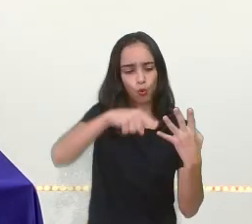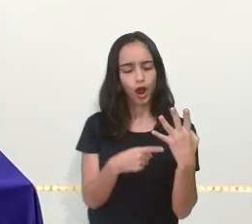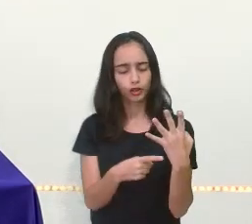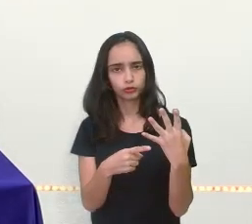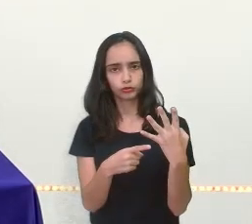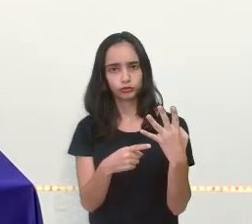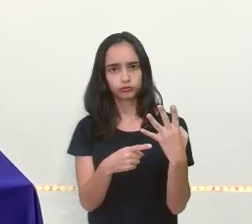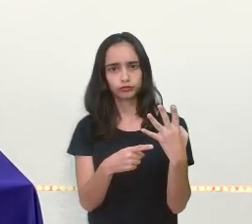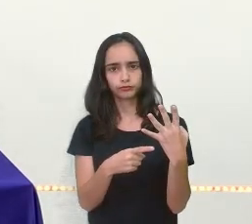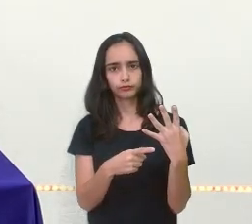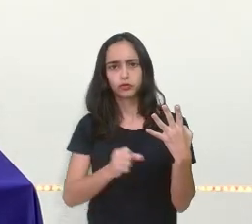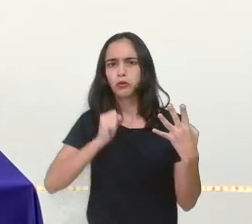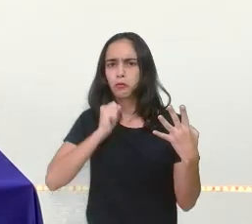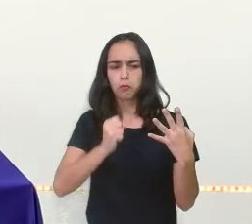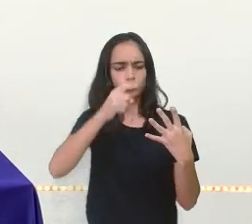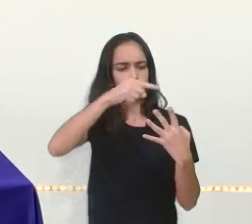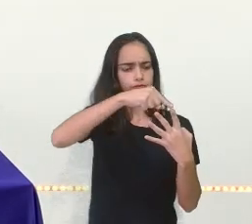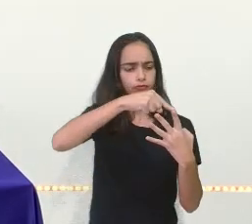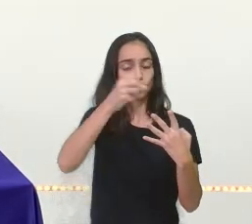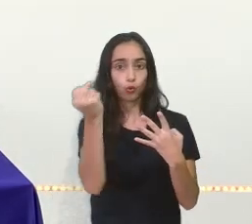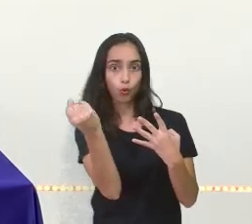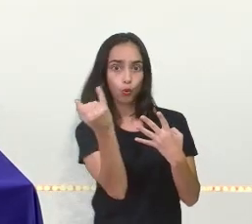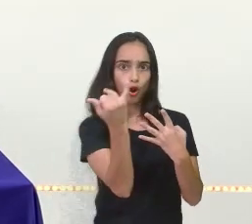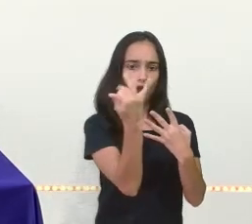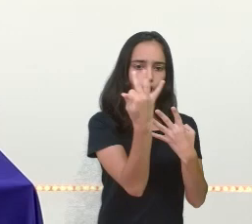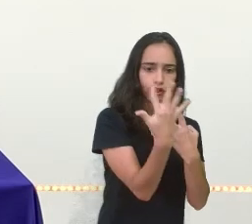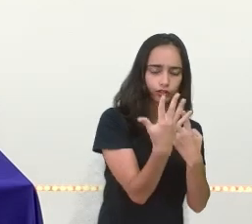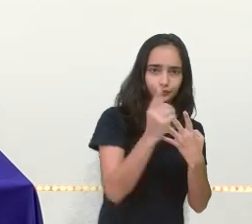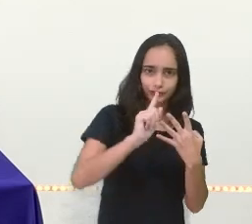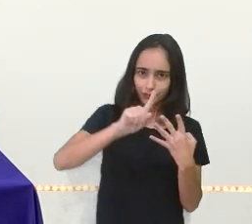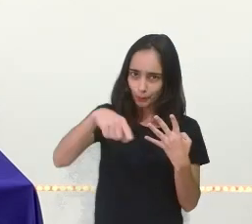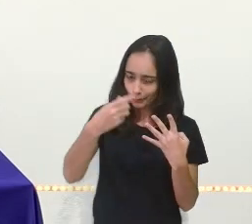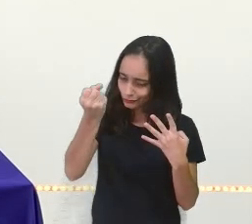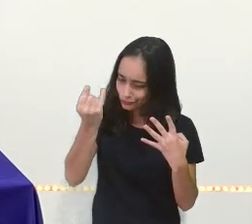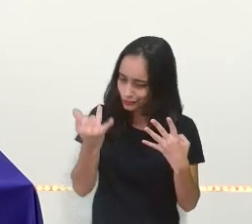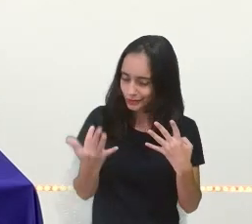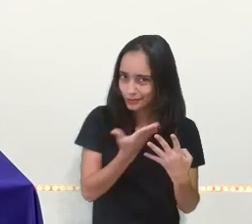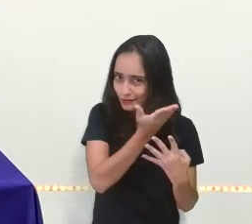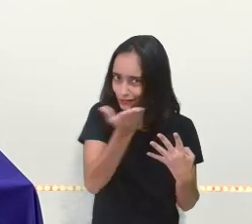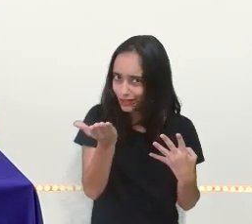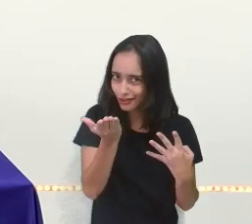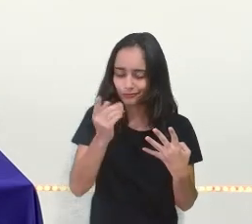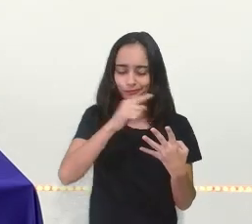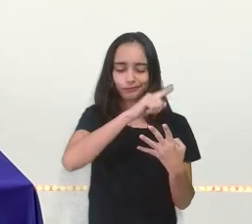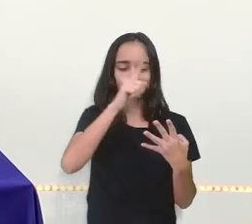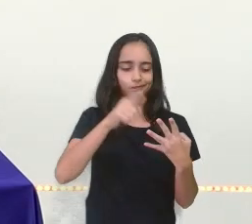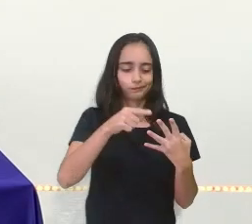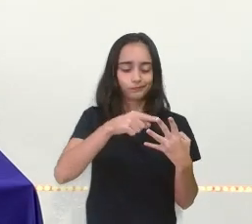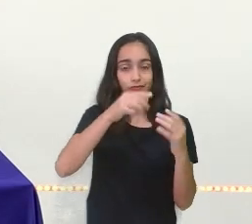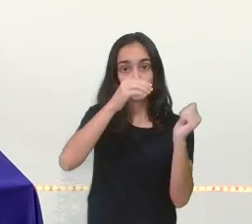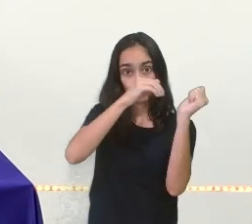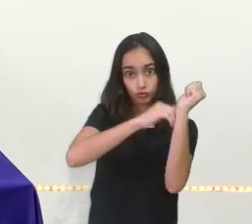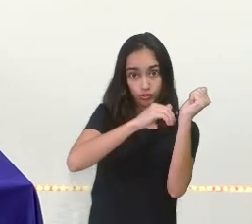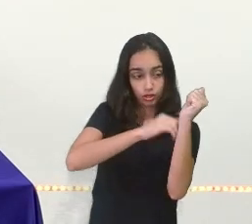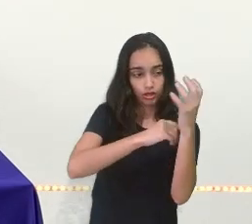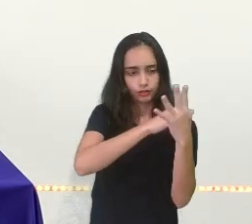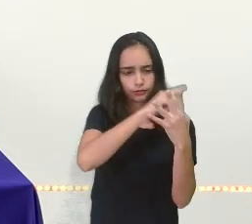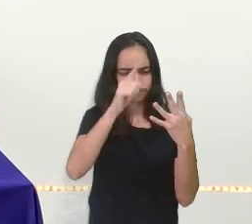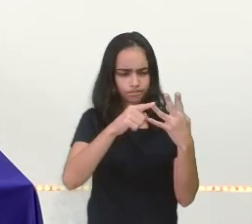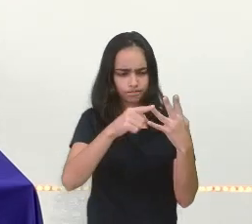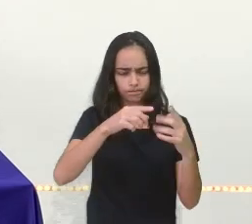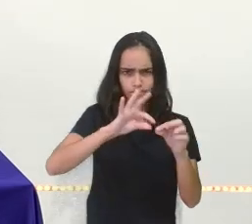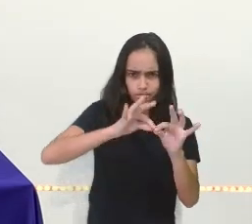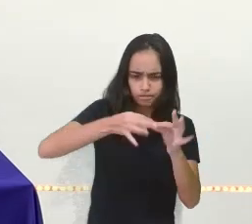situações. O número enquanto quantidade, eu vou explicar aqui na mesa como é que a gente utiliza, tá? O código, a